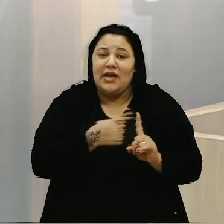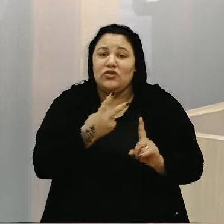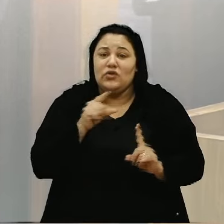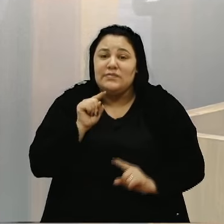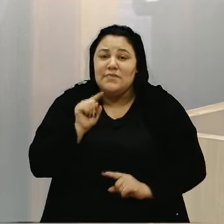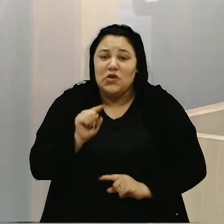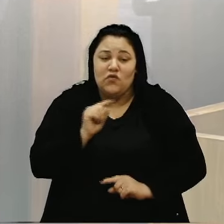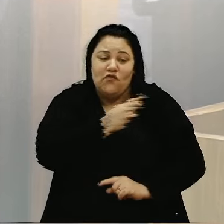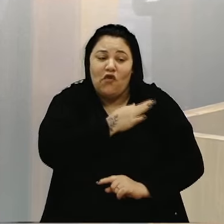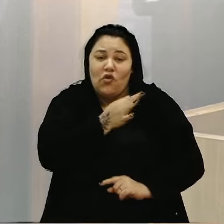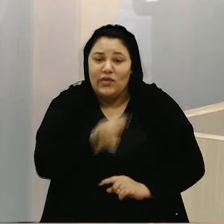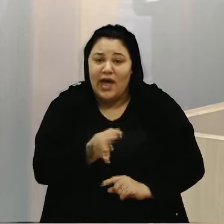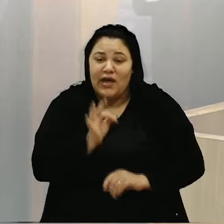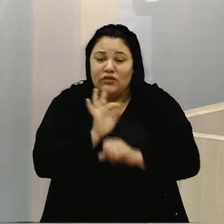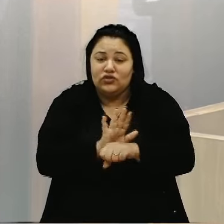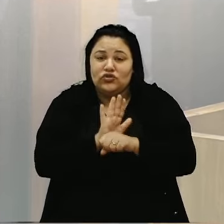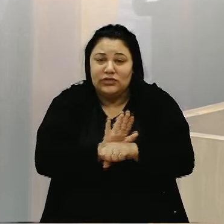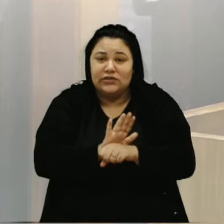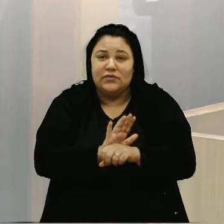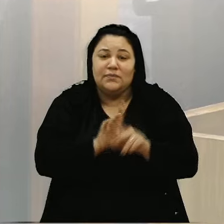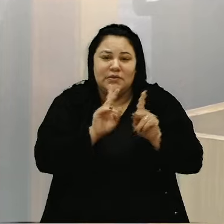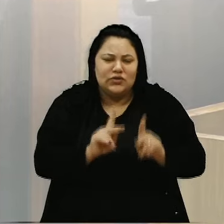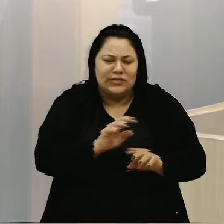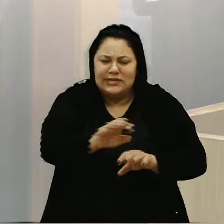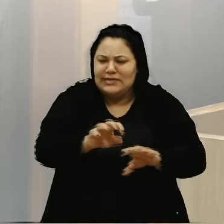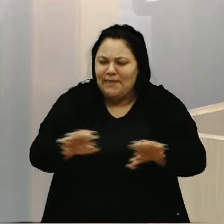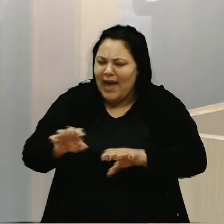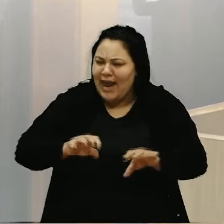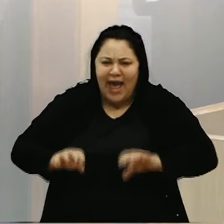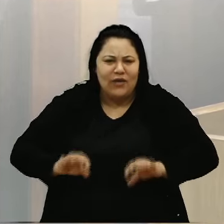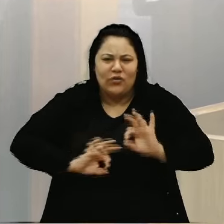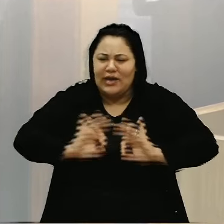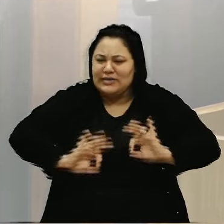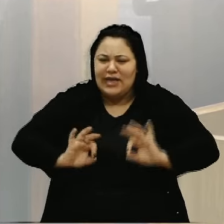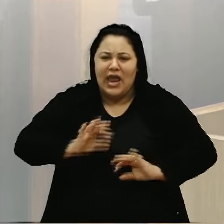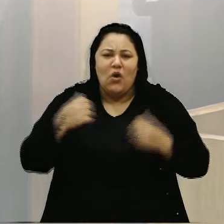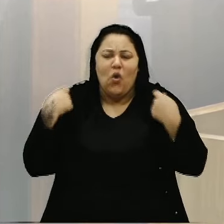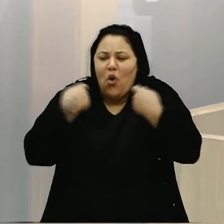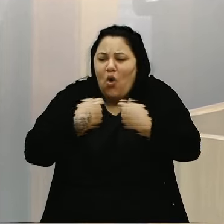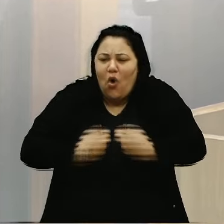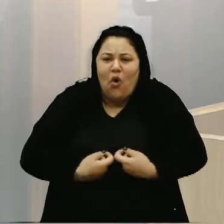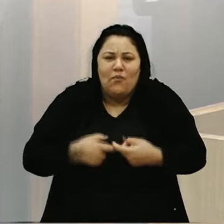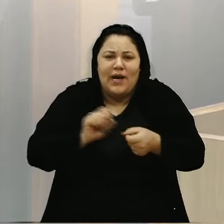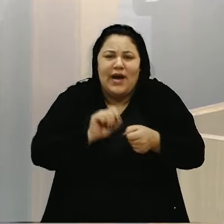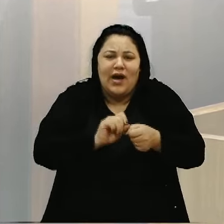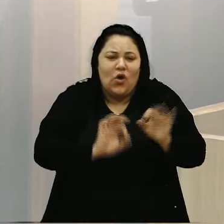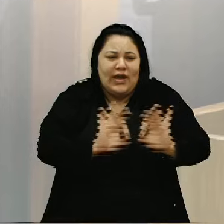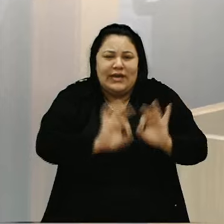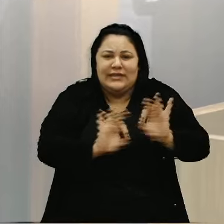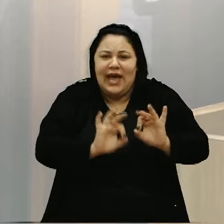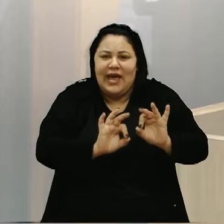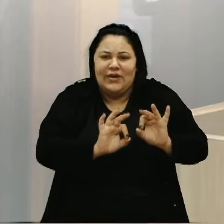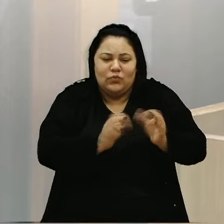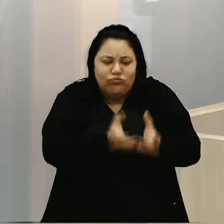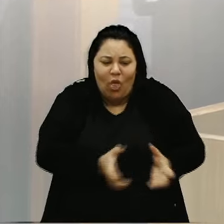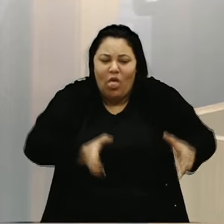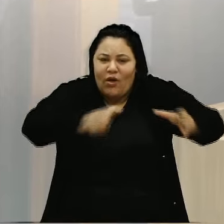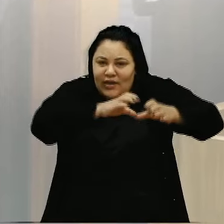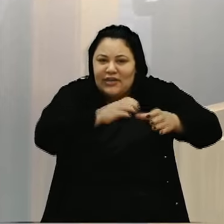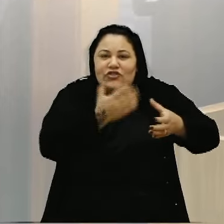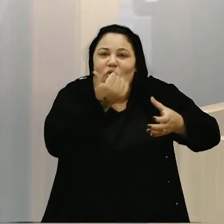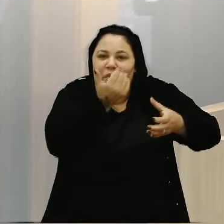voluntários pessoas que criaram roupas né pessoas que triar e fizeram kits de alimentação de higiene